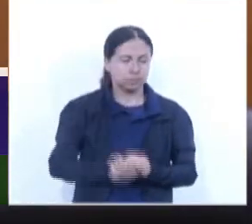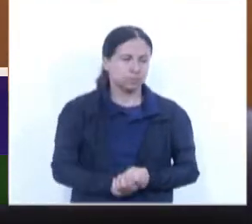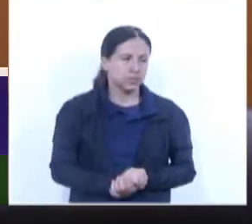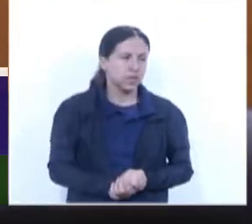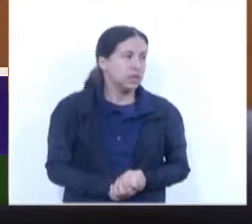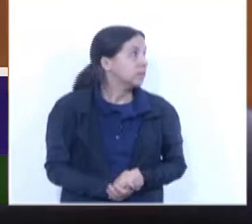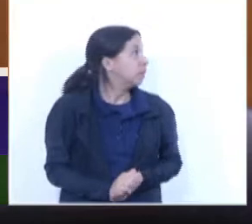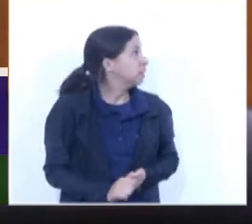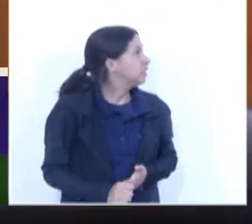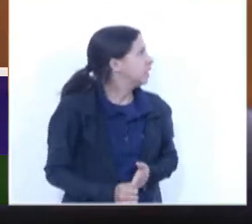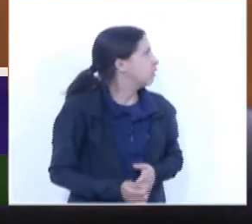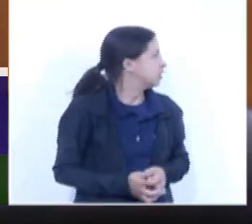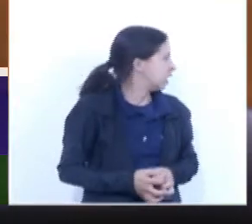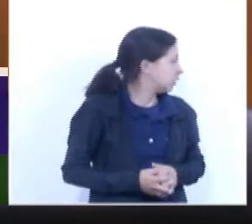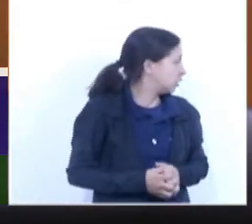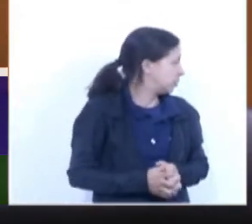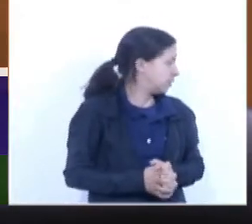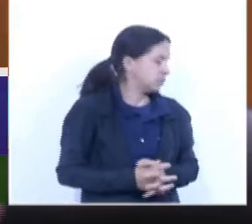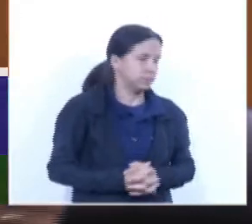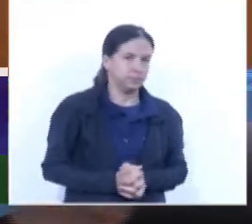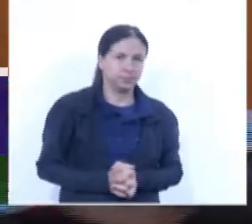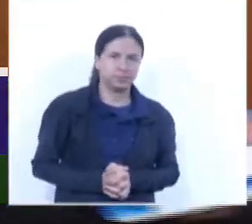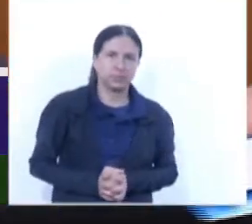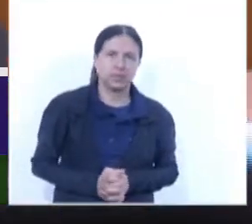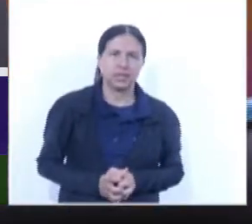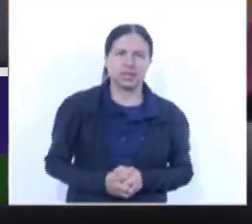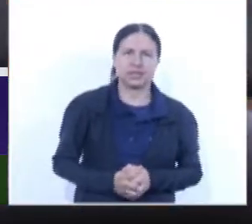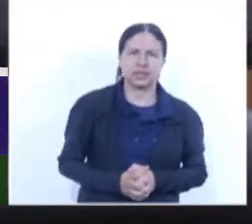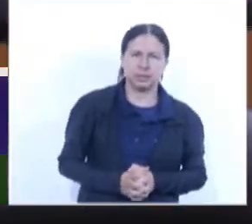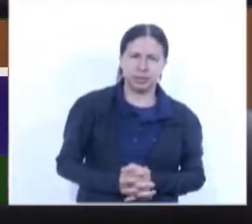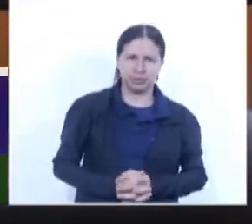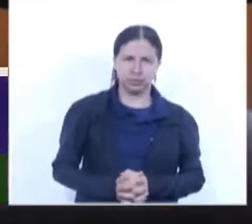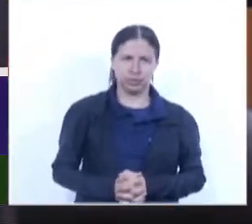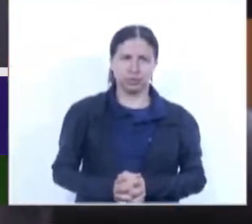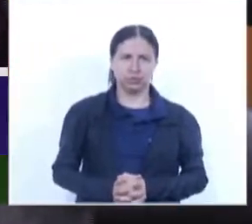carneiro peça senhor secretário que faça leitura